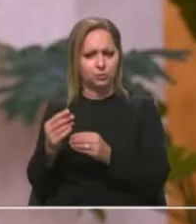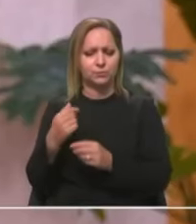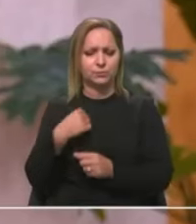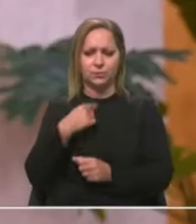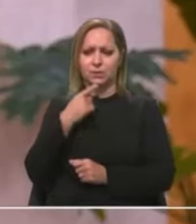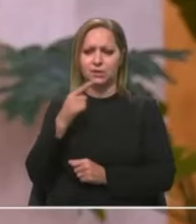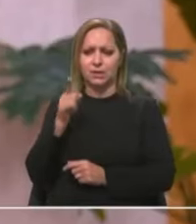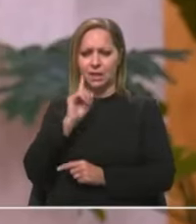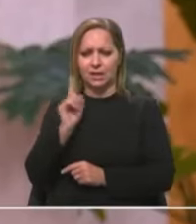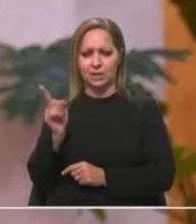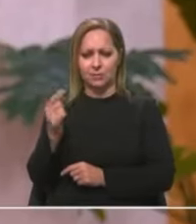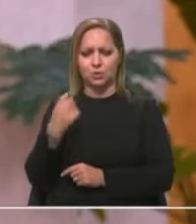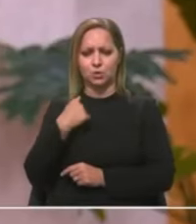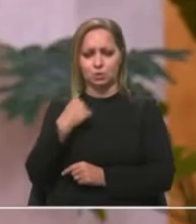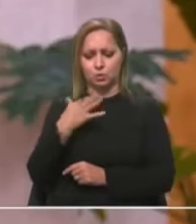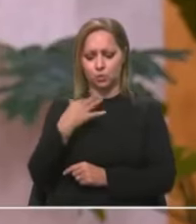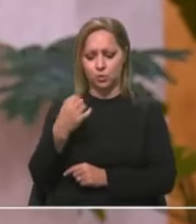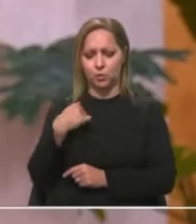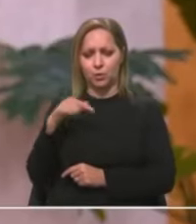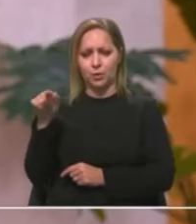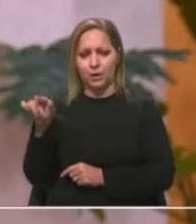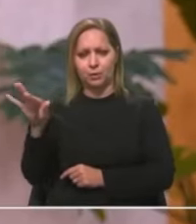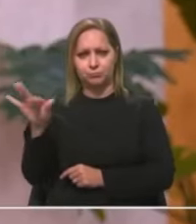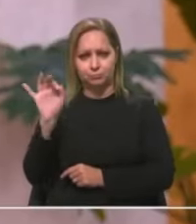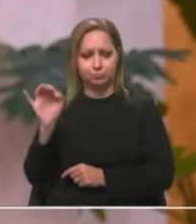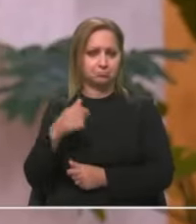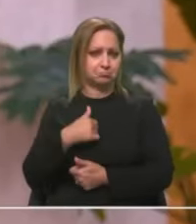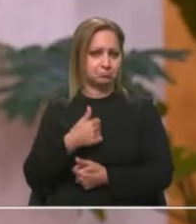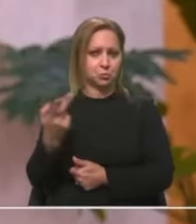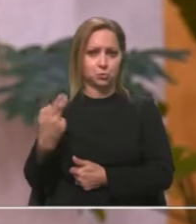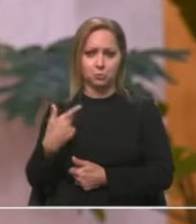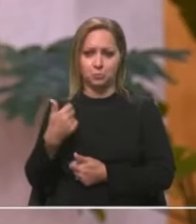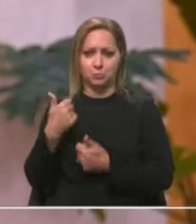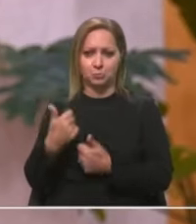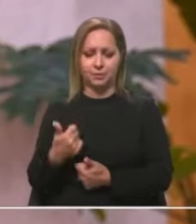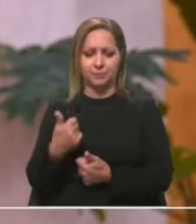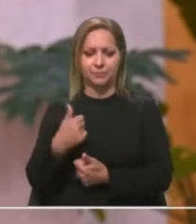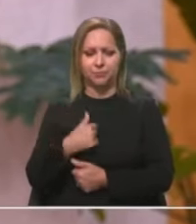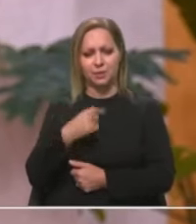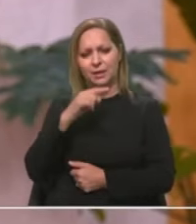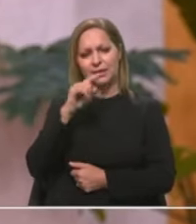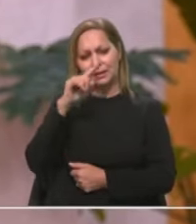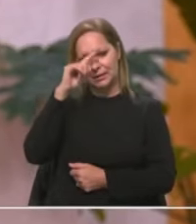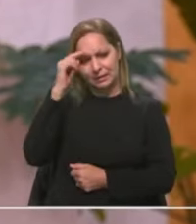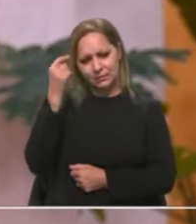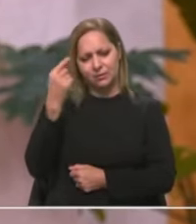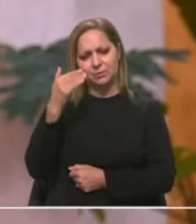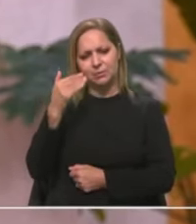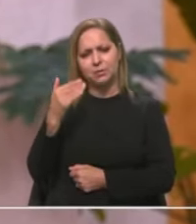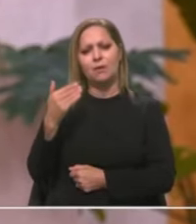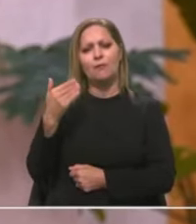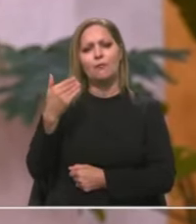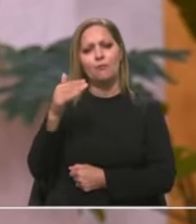ela nomeou-me a mim e eu a ela, assim que estamos em paz. E se tu é, mas vamos falar isso lá fora, seguramente. Claro.